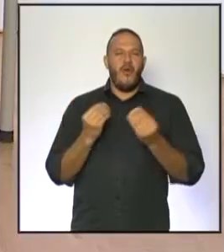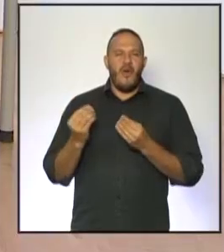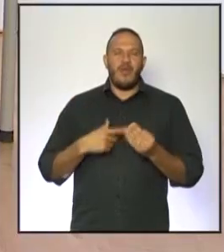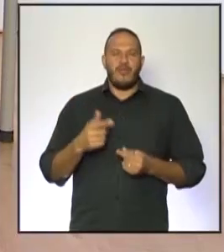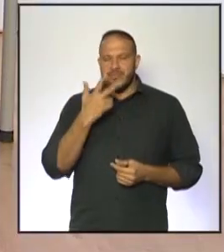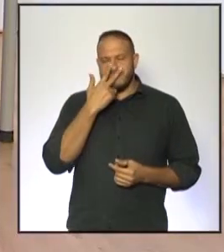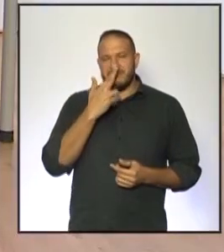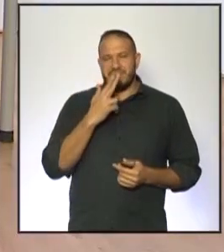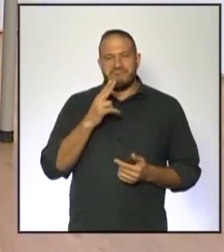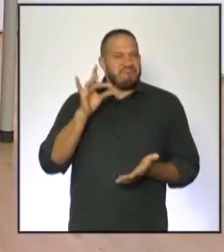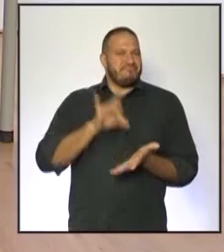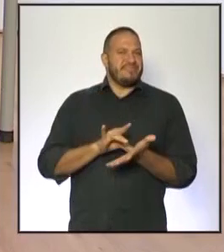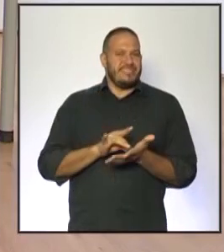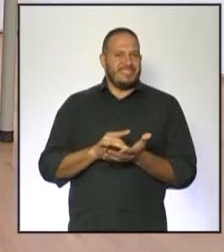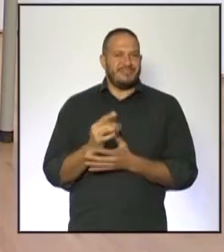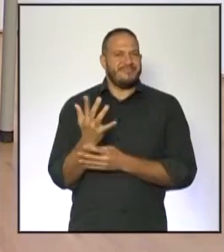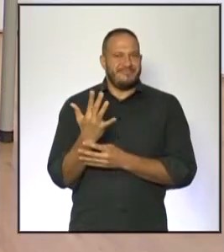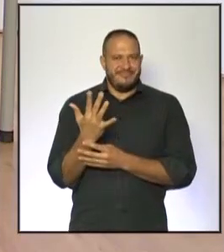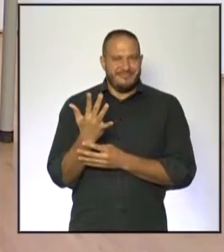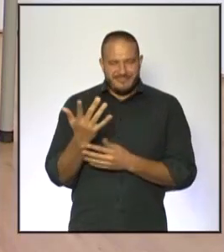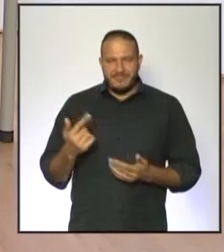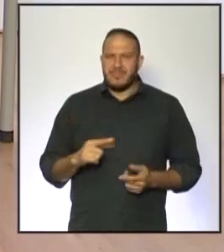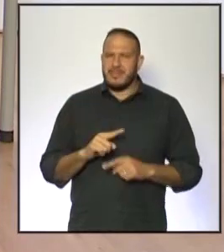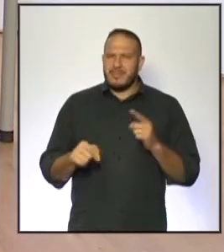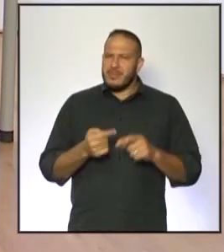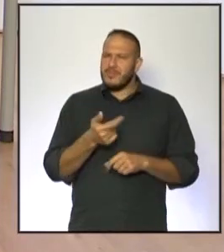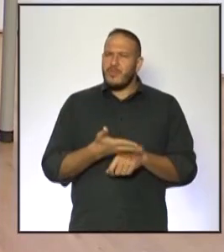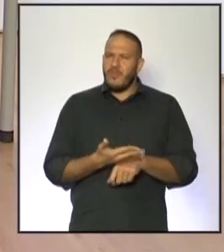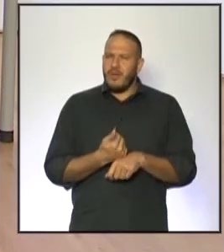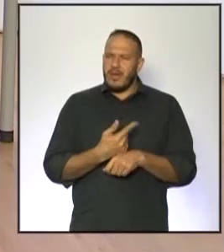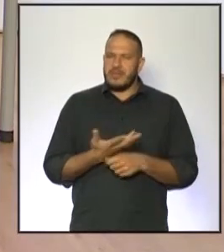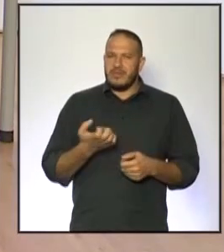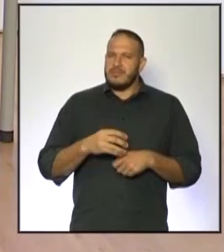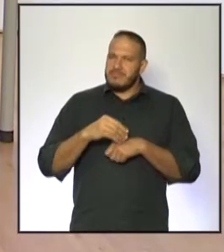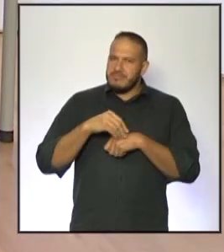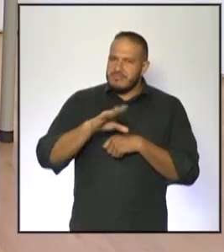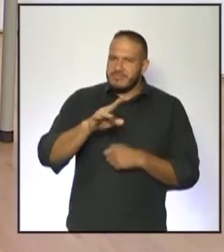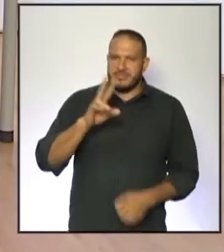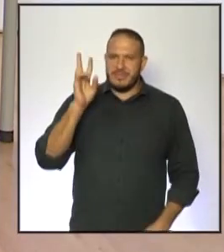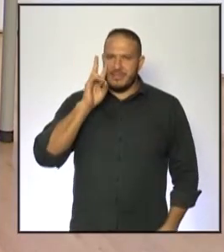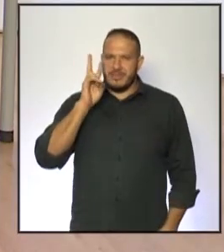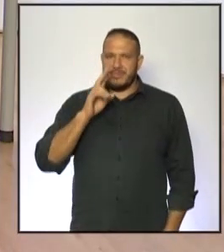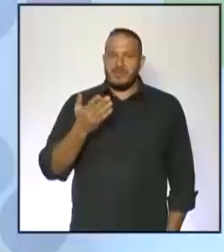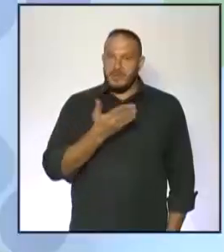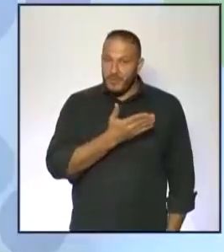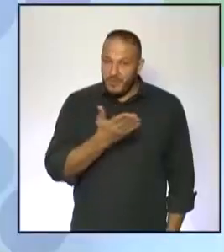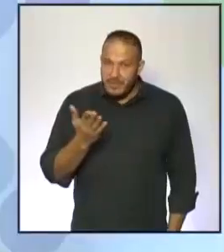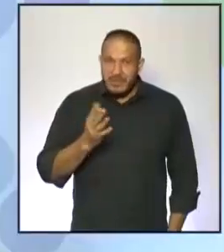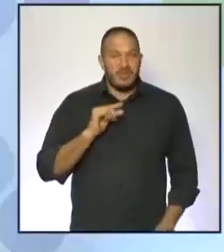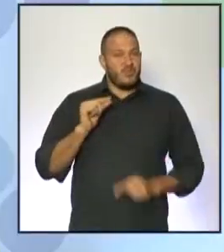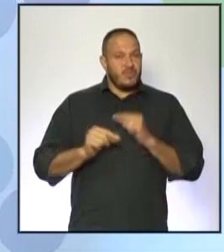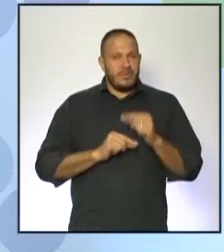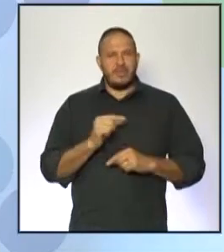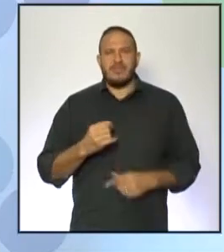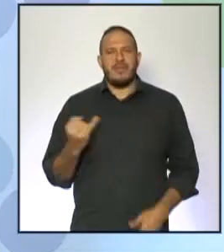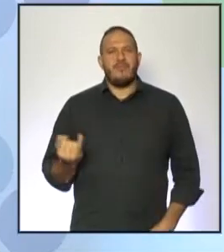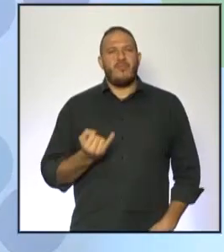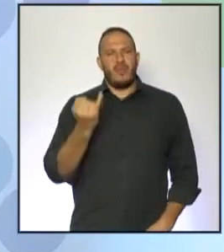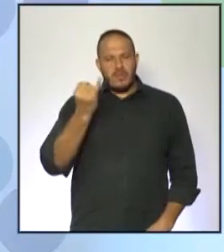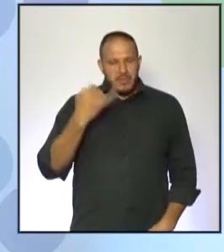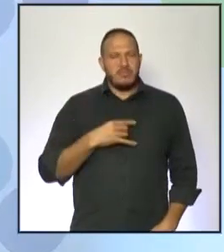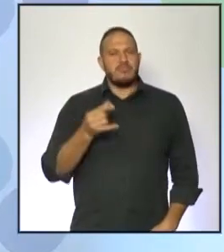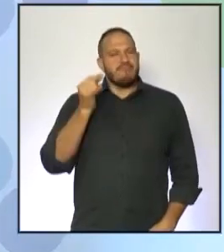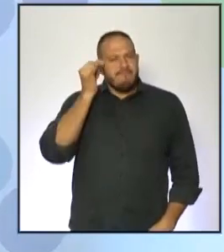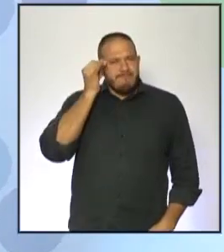de verdade. Mas antes de entrar nesse assunto, quero lembrar a vocês da importância de se prevenir e prevenir